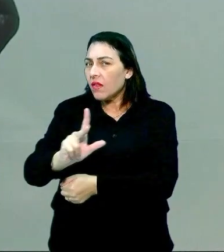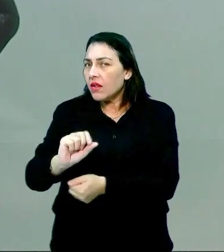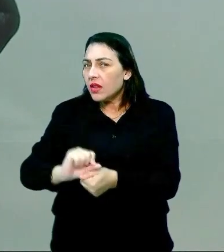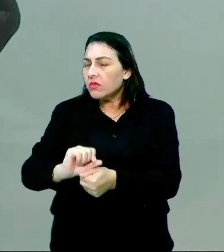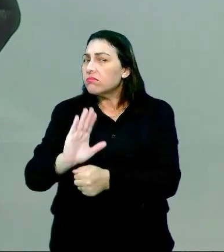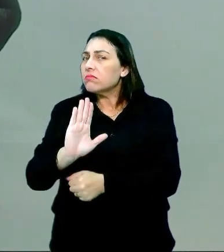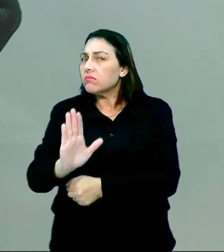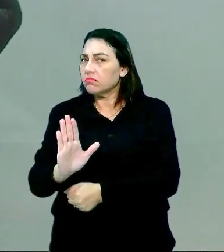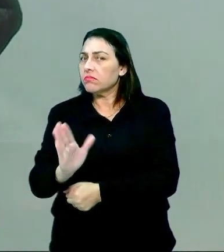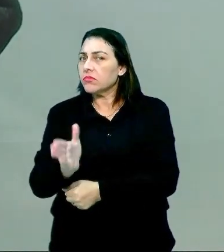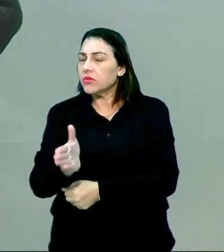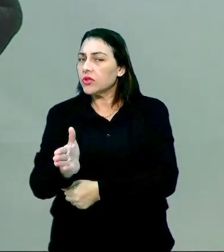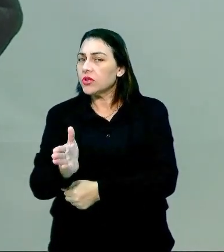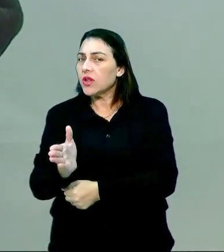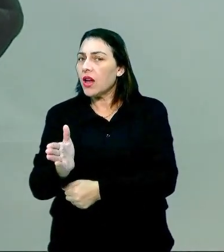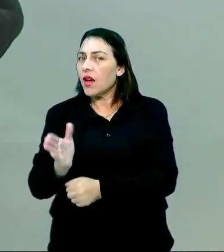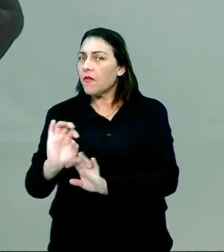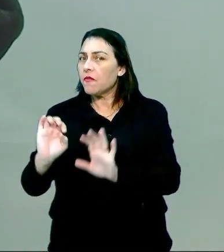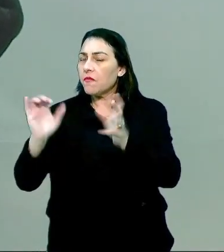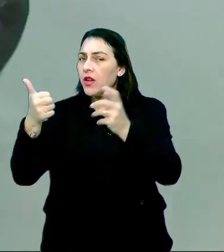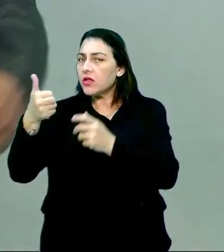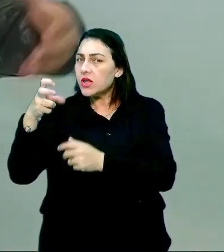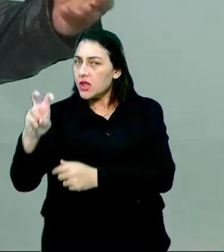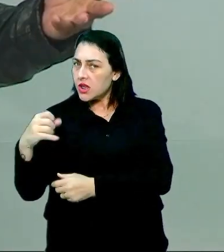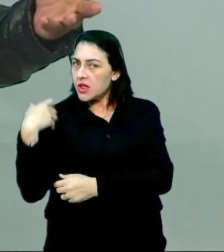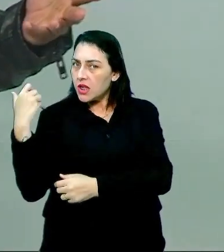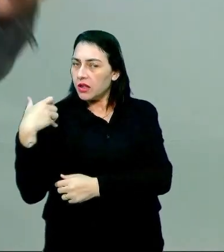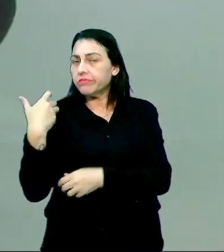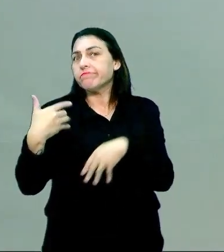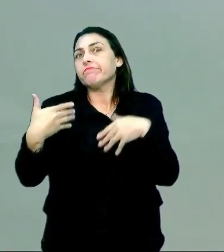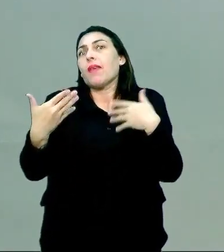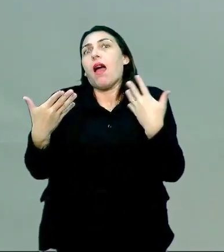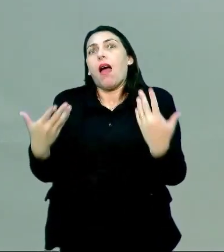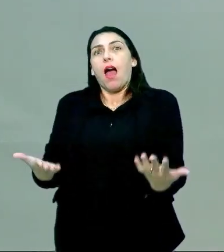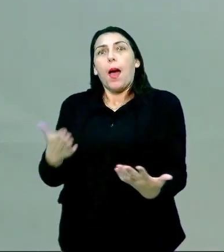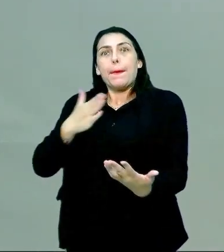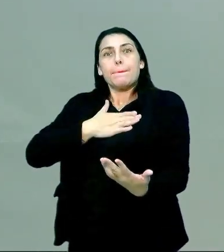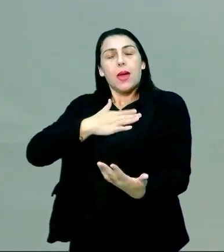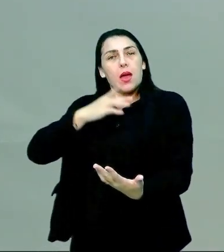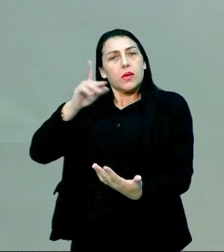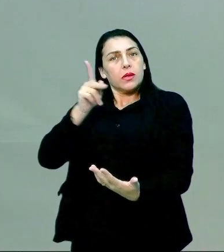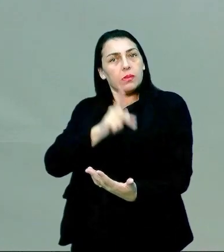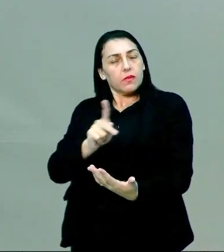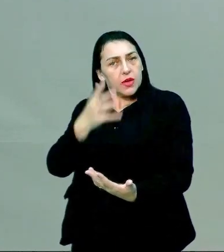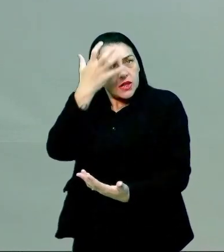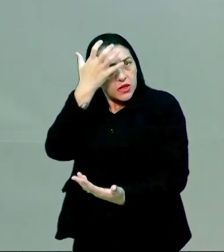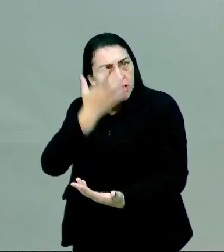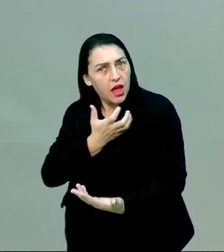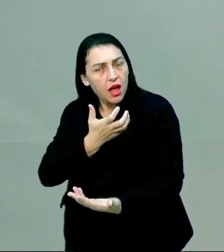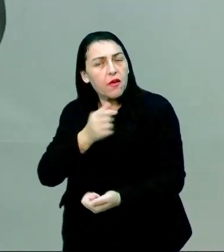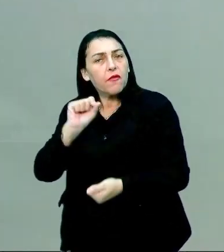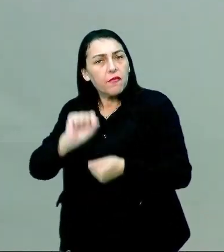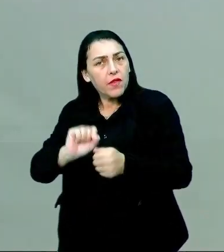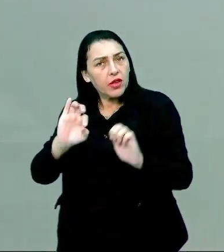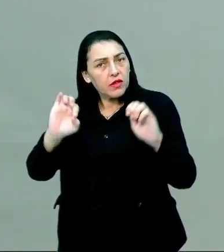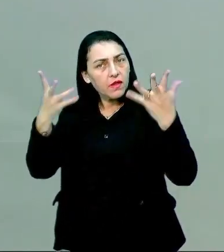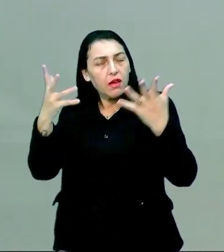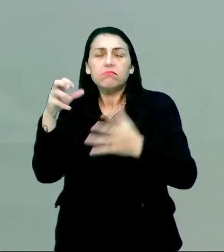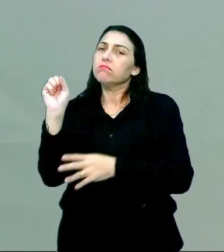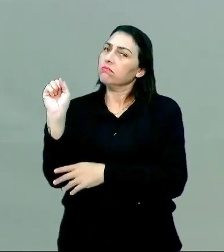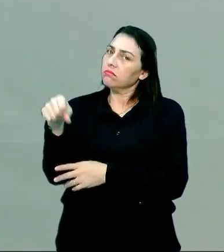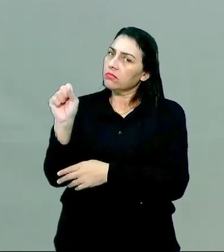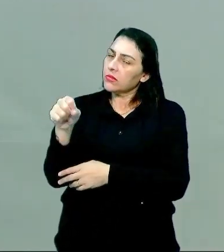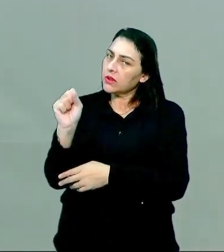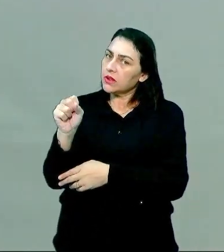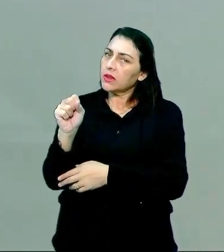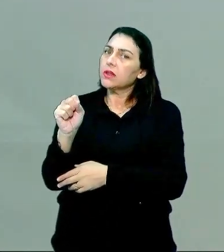ouviu falar em festa de 15 anos, debutante? Pois é. Meu Deus, professor, sério que a gente faz festa e celebra? Sim, a